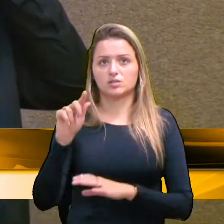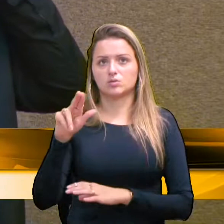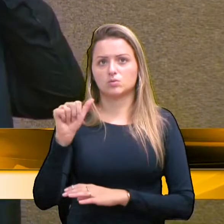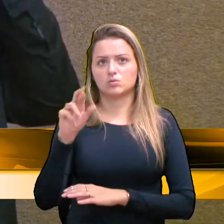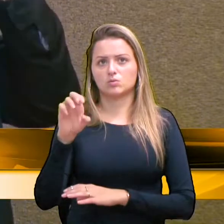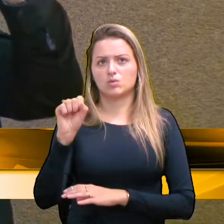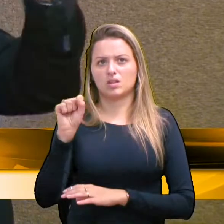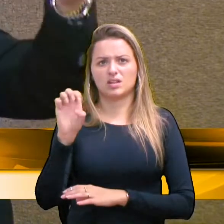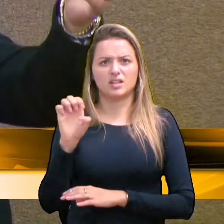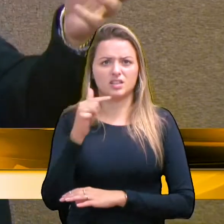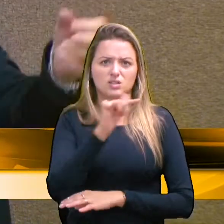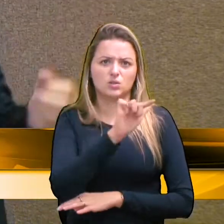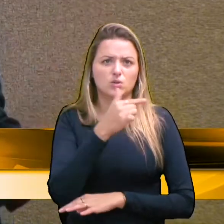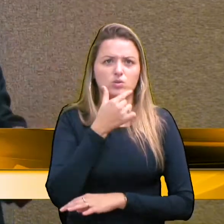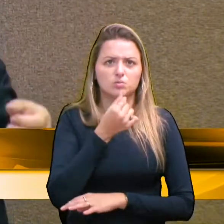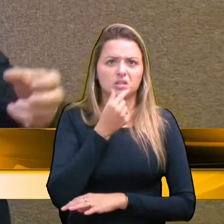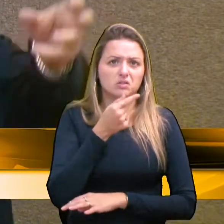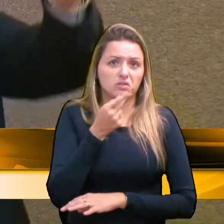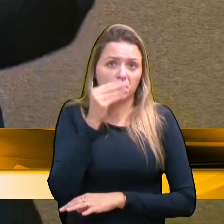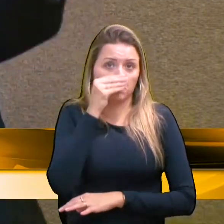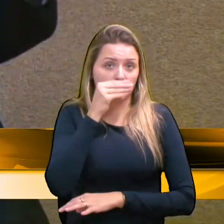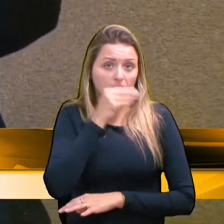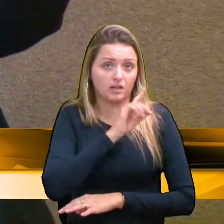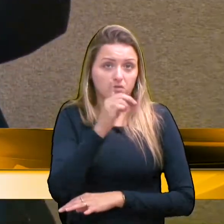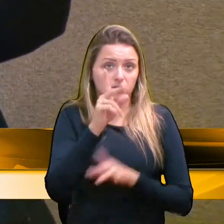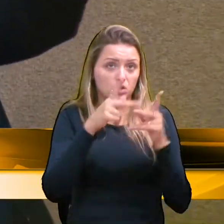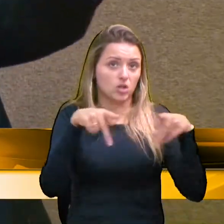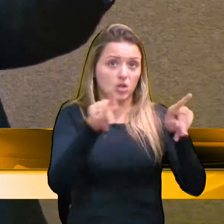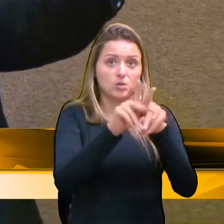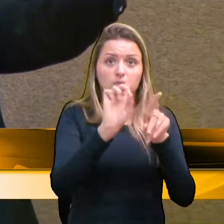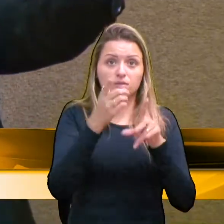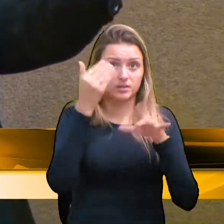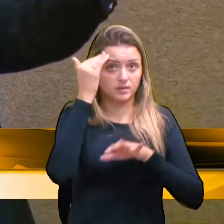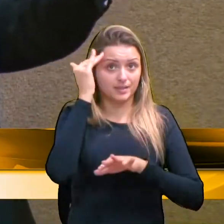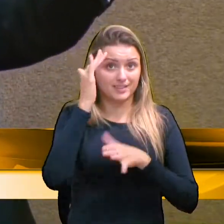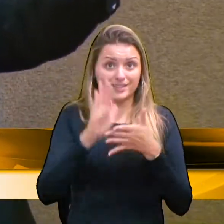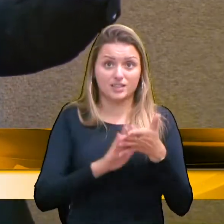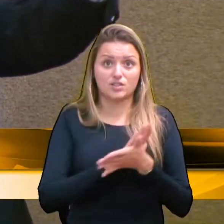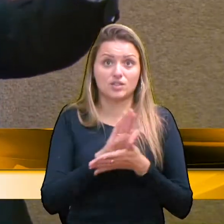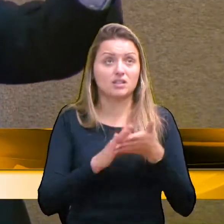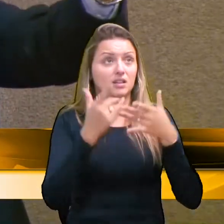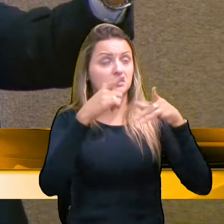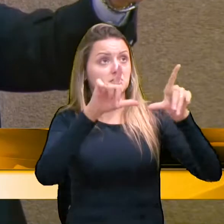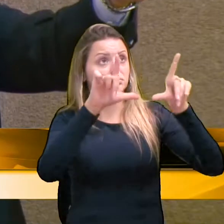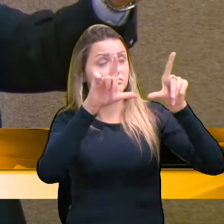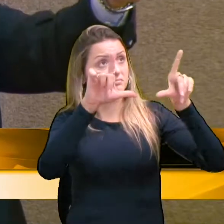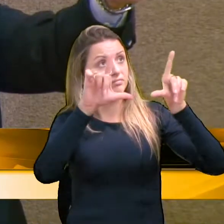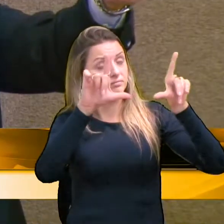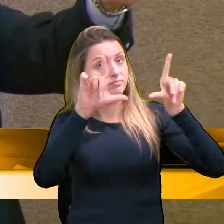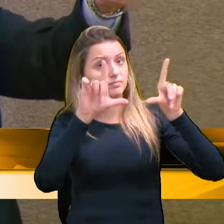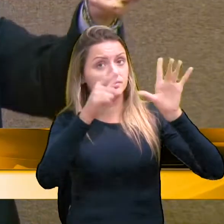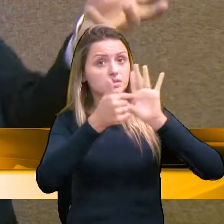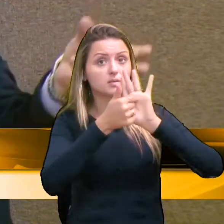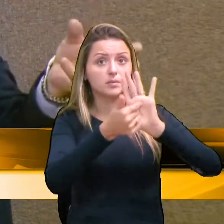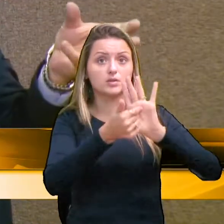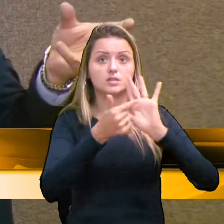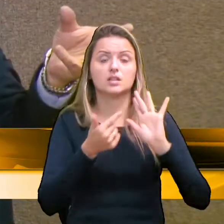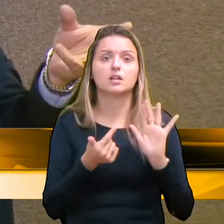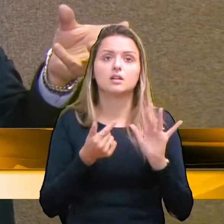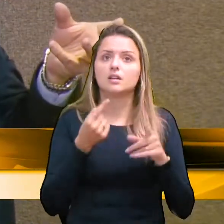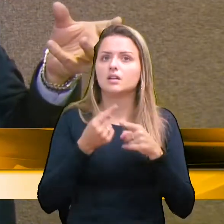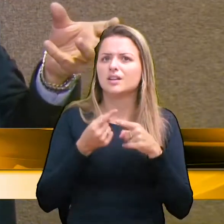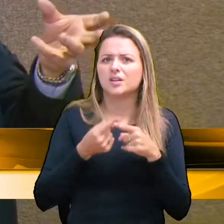lá que falou baixo lá, e o povo não entendia muito daquelas imagens que estavam colocadas lá, né? Porque